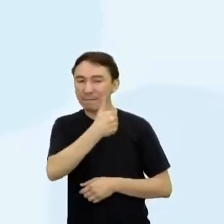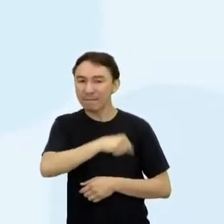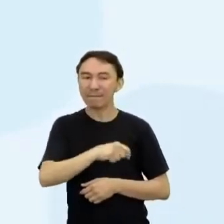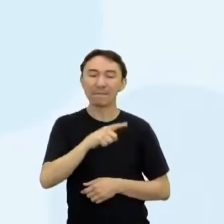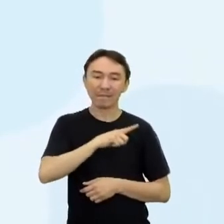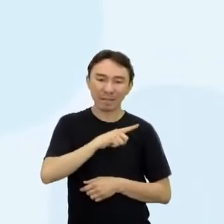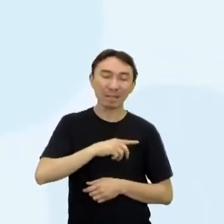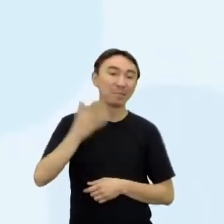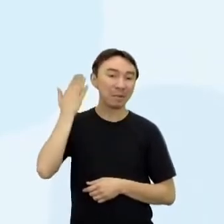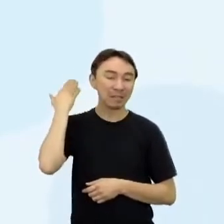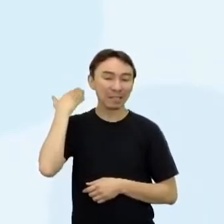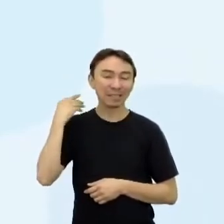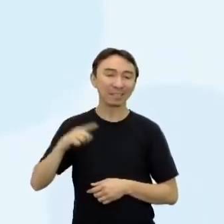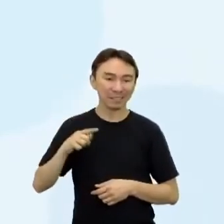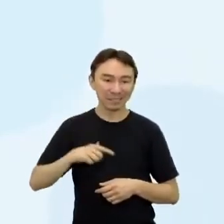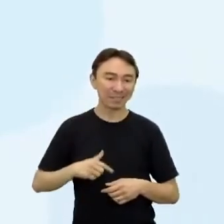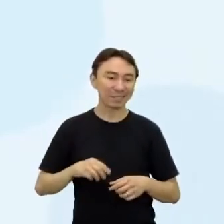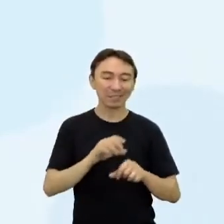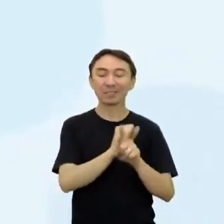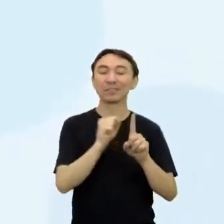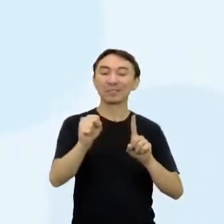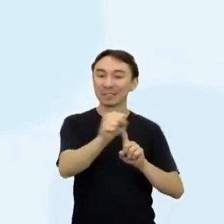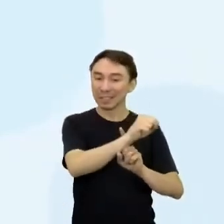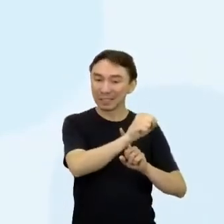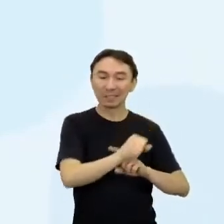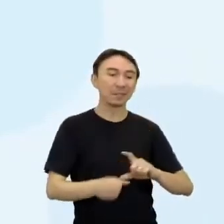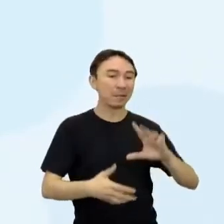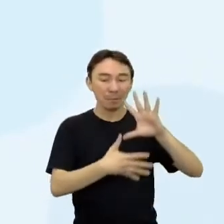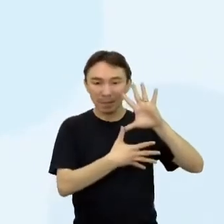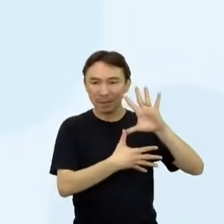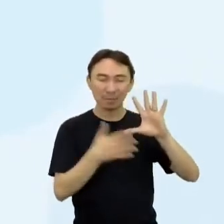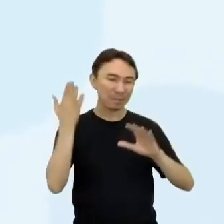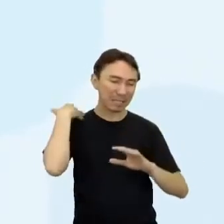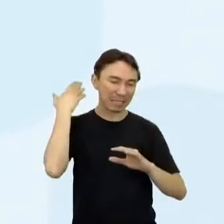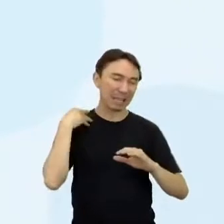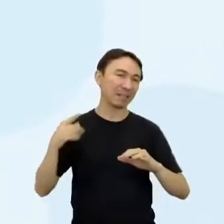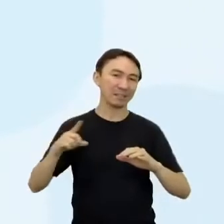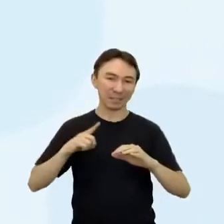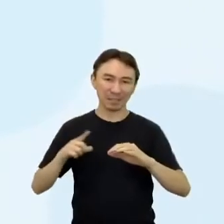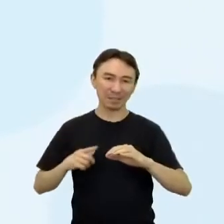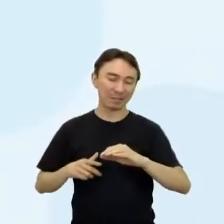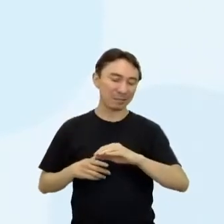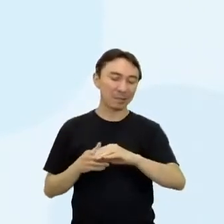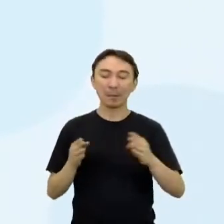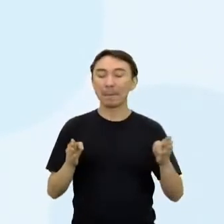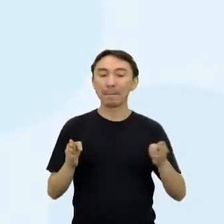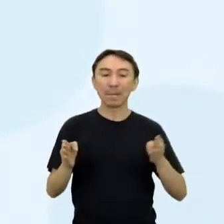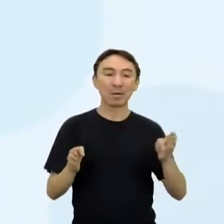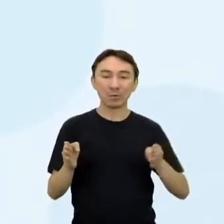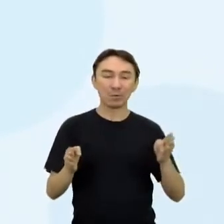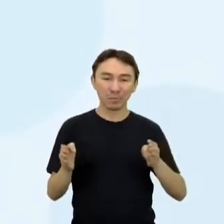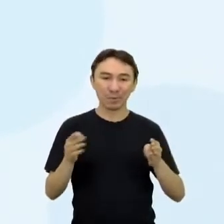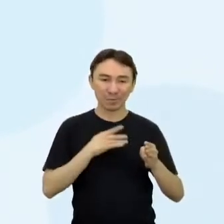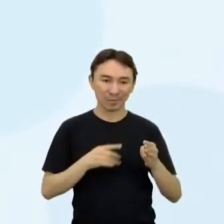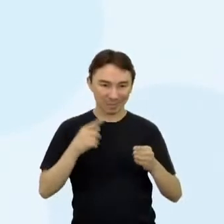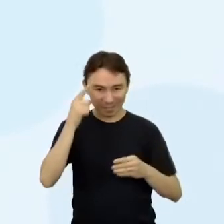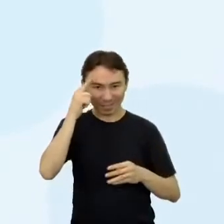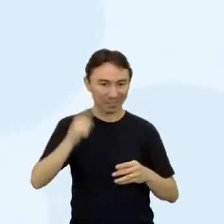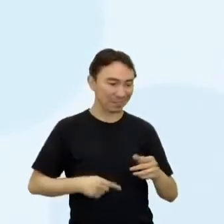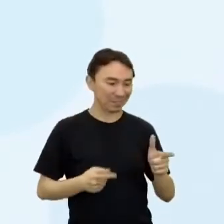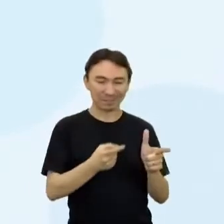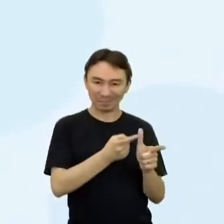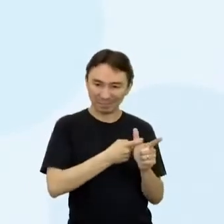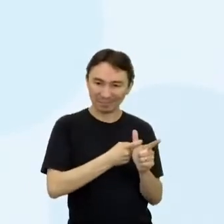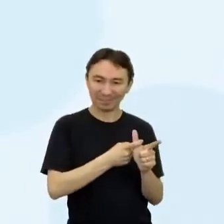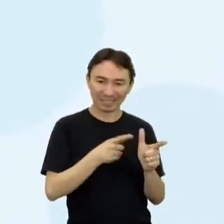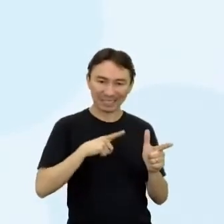sociedades americanas no período colonial, comparando informações, argumentos e pontos de vista